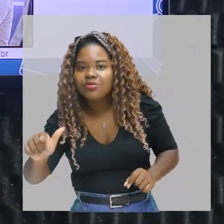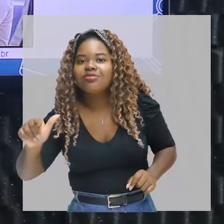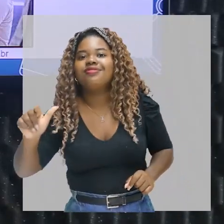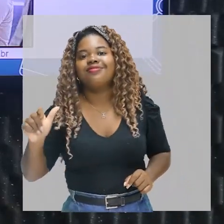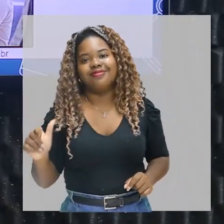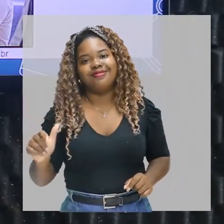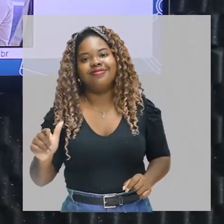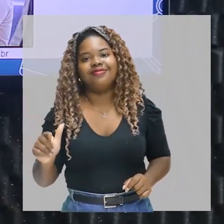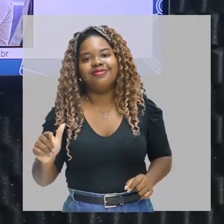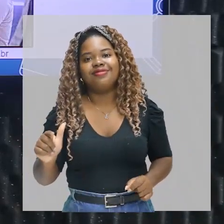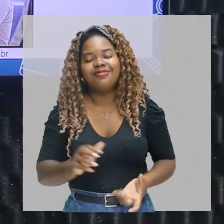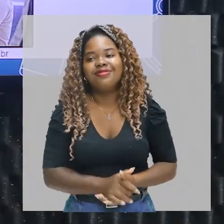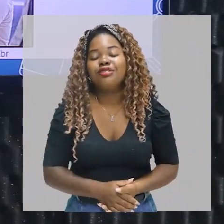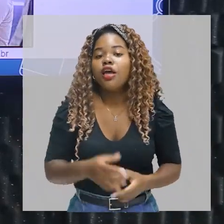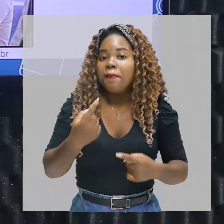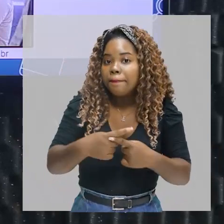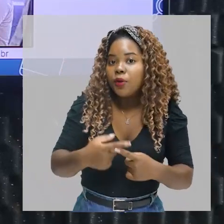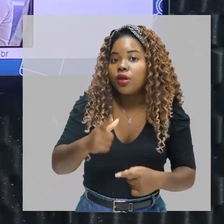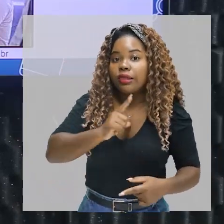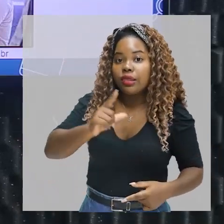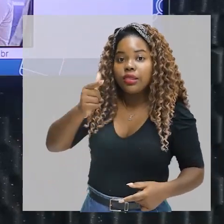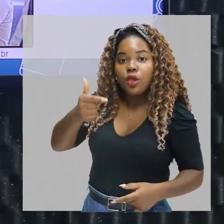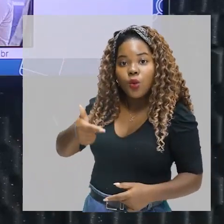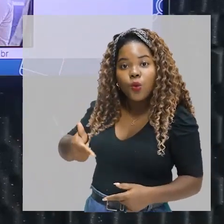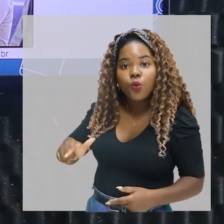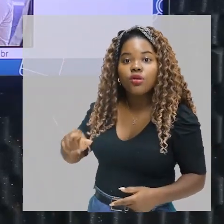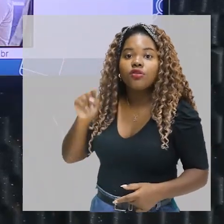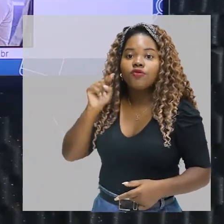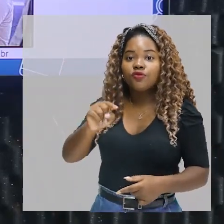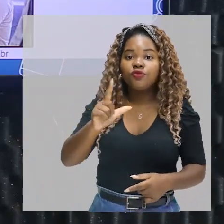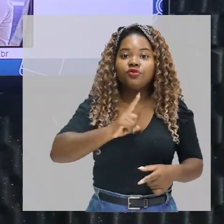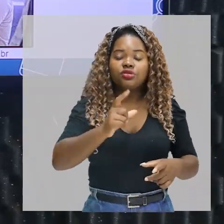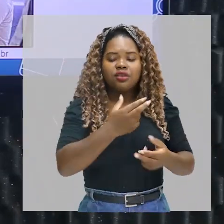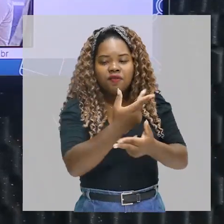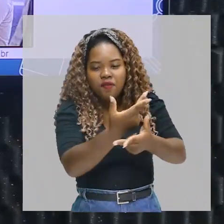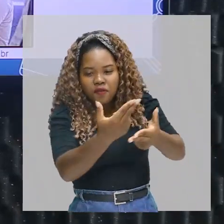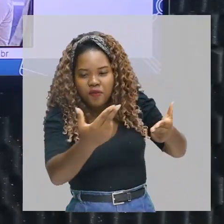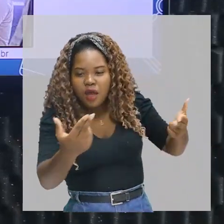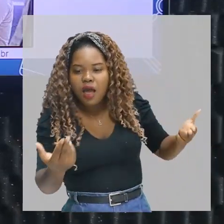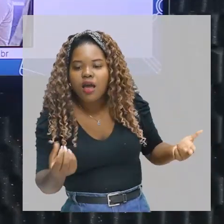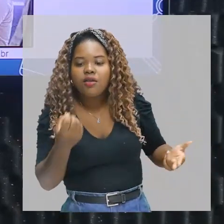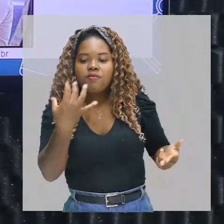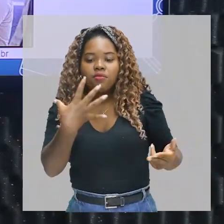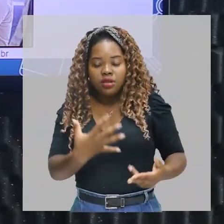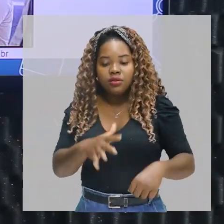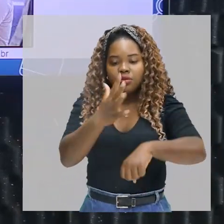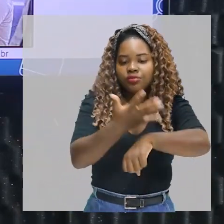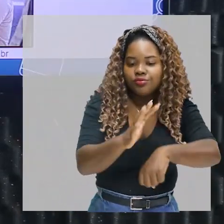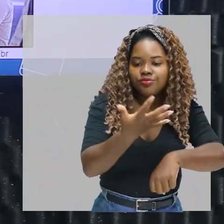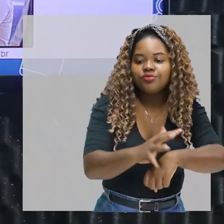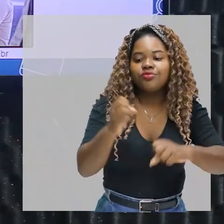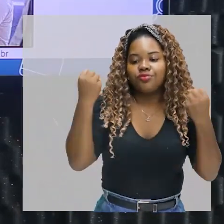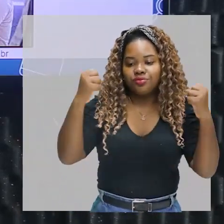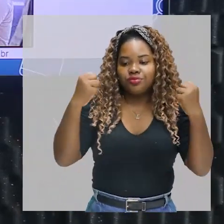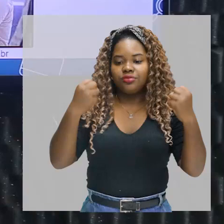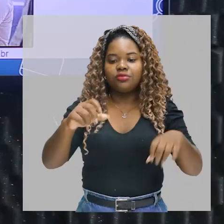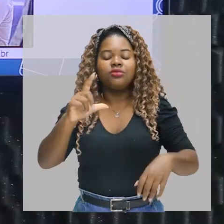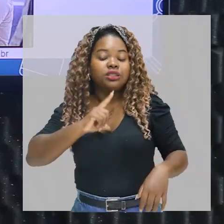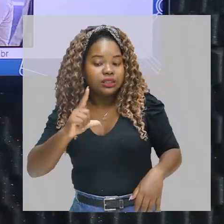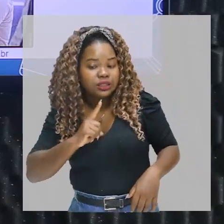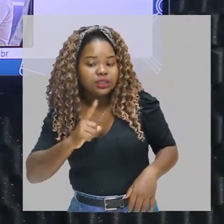continuidade. Porque você tendo a continuidade, você vai ter a série de benefícios que a prática de exercícios físicos traz para o